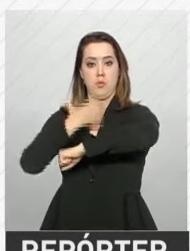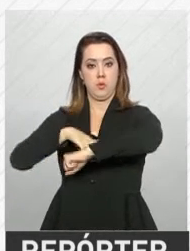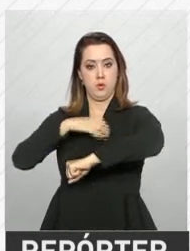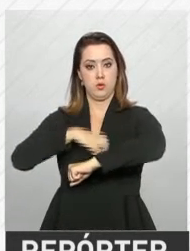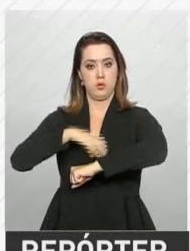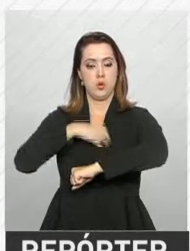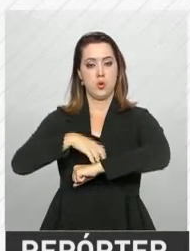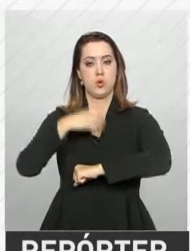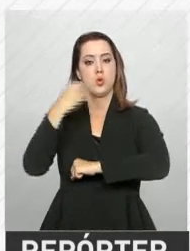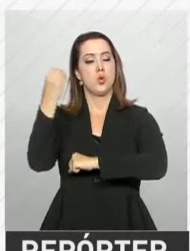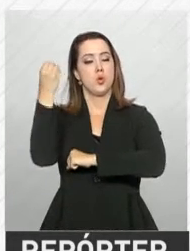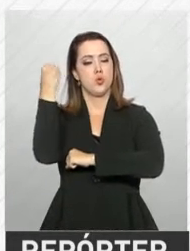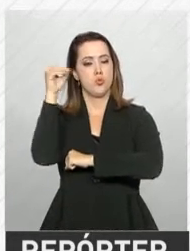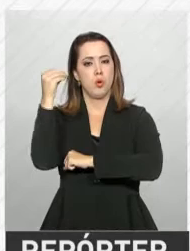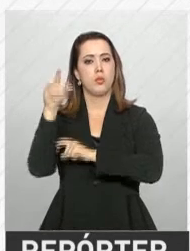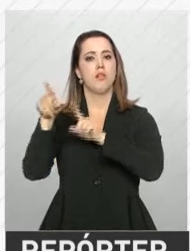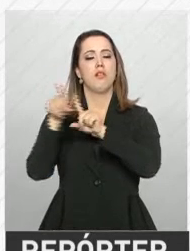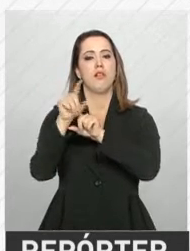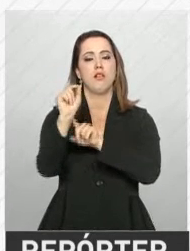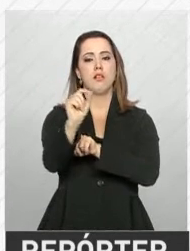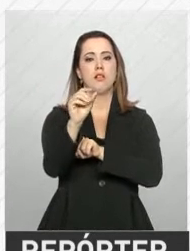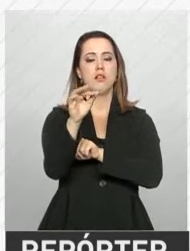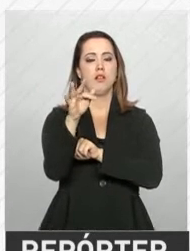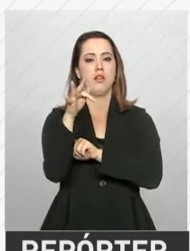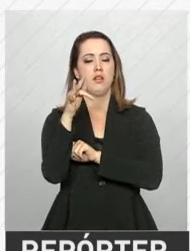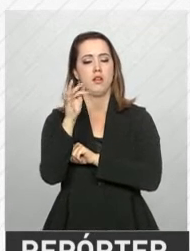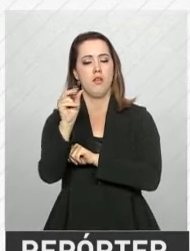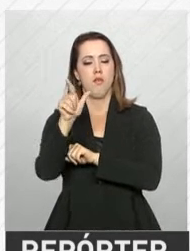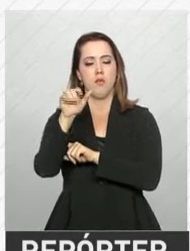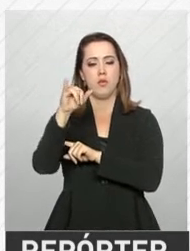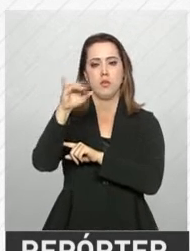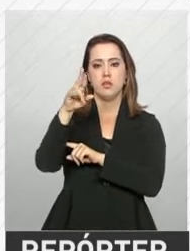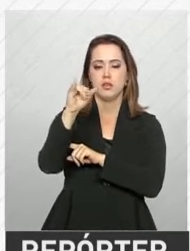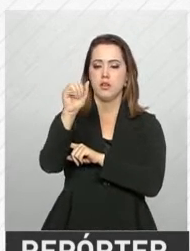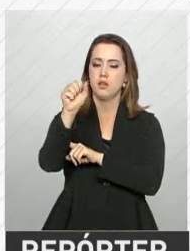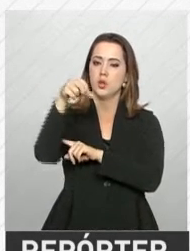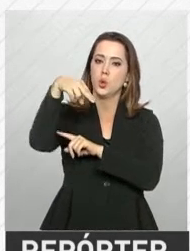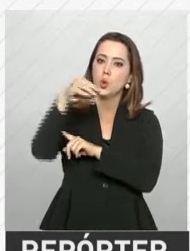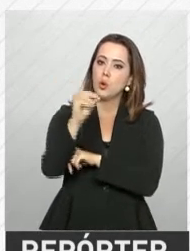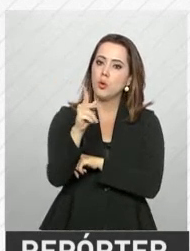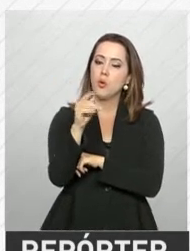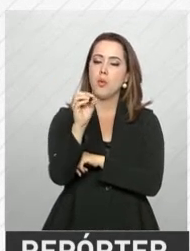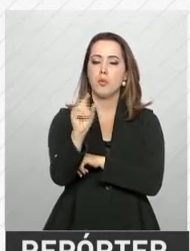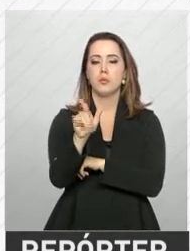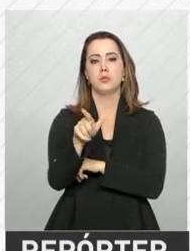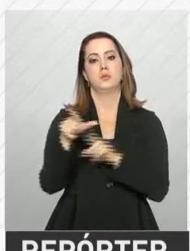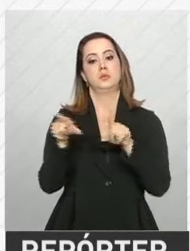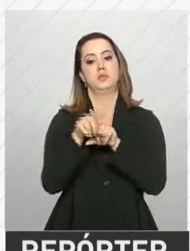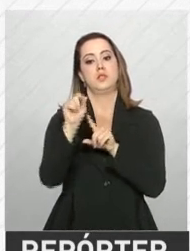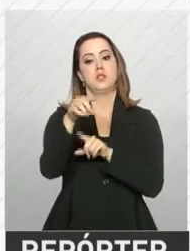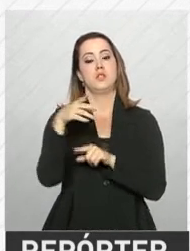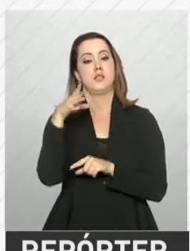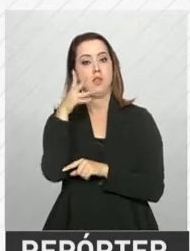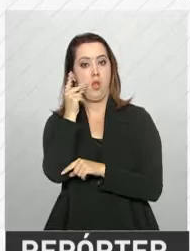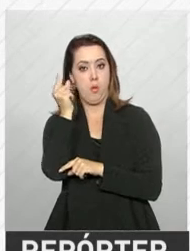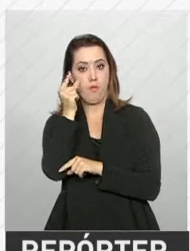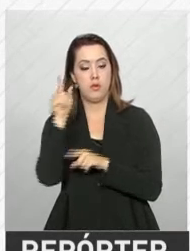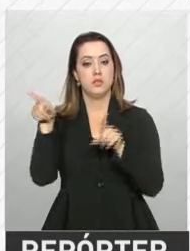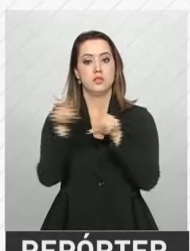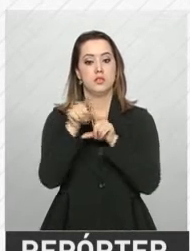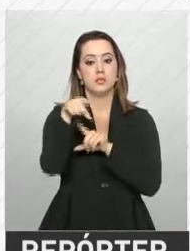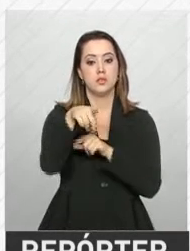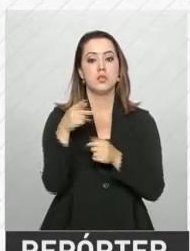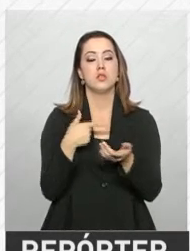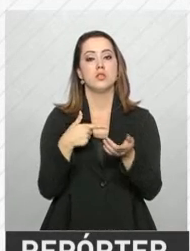Salvador, Porto Alegre, Florianópolis e Fortaleza, que deverão ter editais publicados até o fim deste ano, com leilão previsto